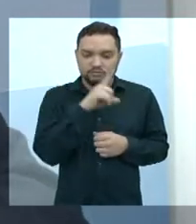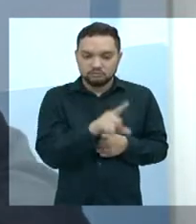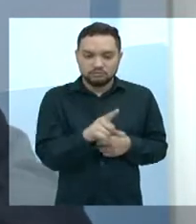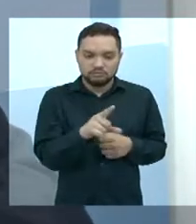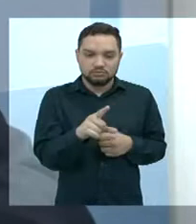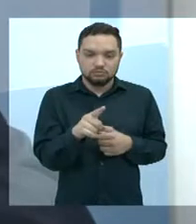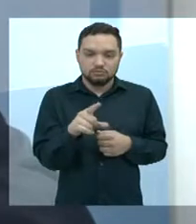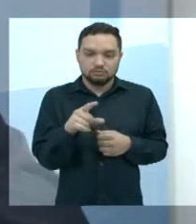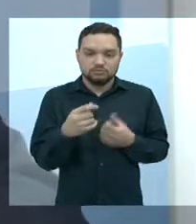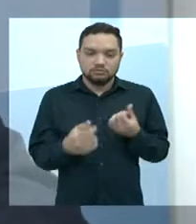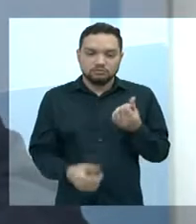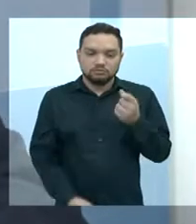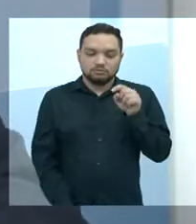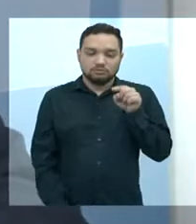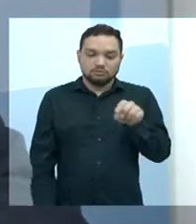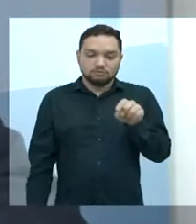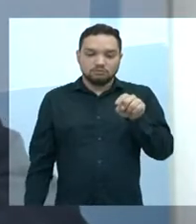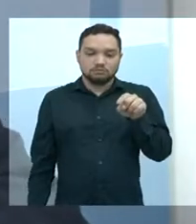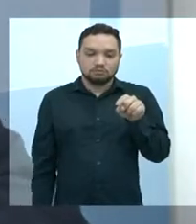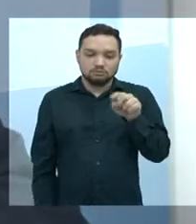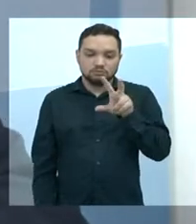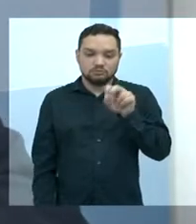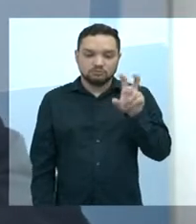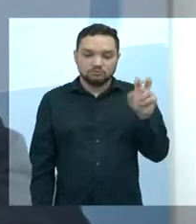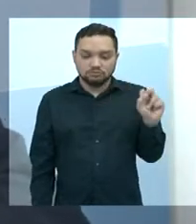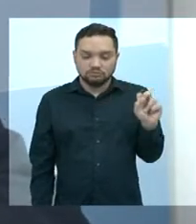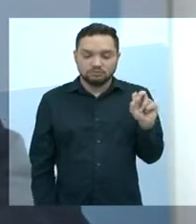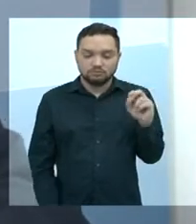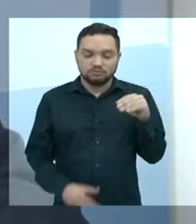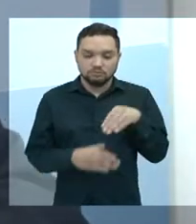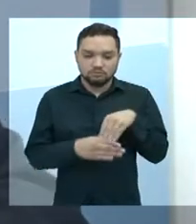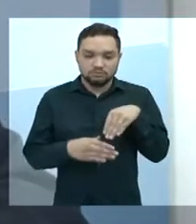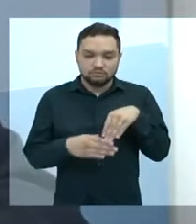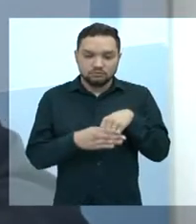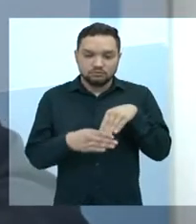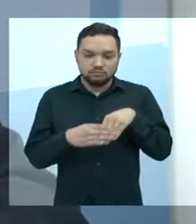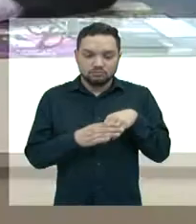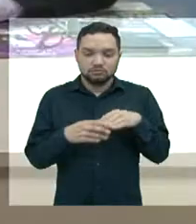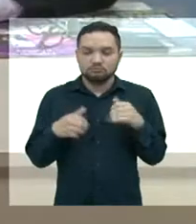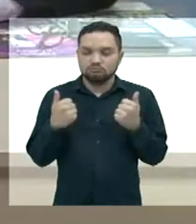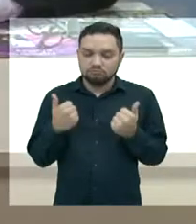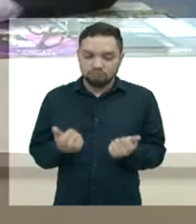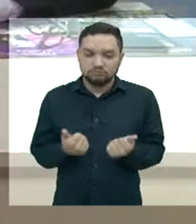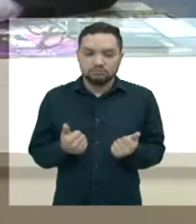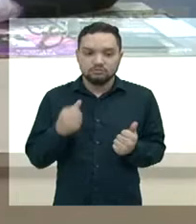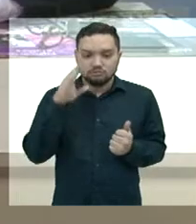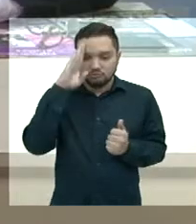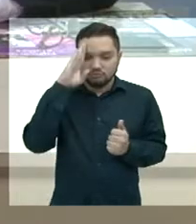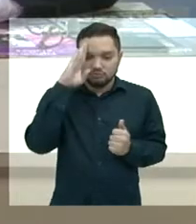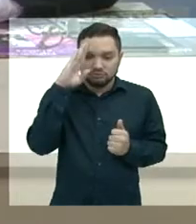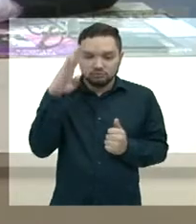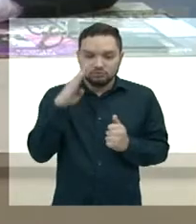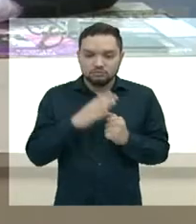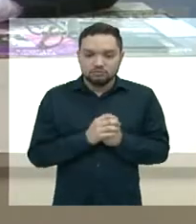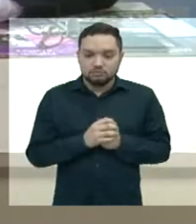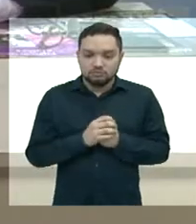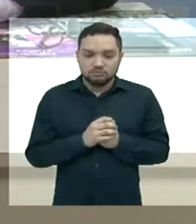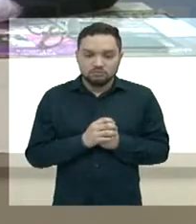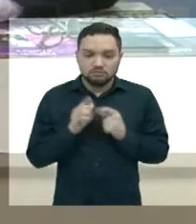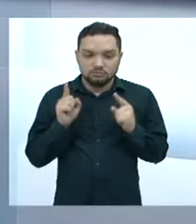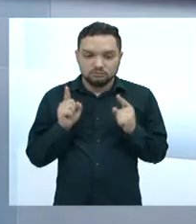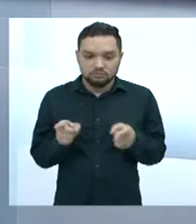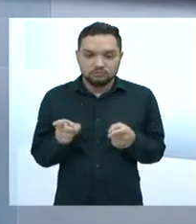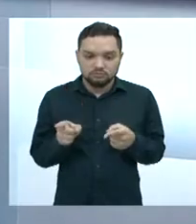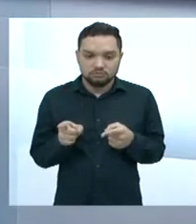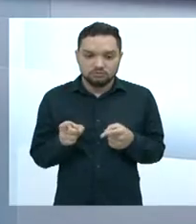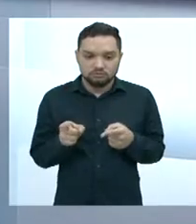eleição com 6 mil e quase 500 votos. Né? Muito bem. E principalmente o senhor